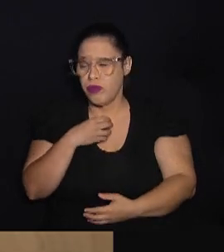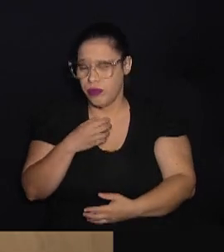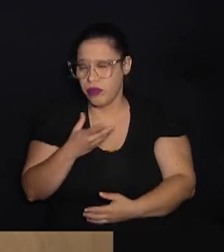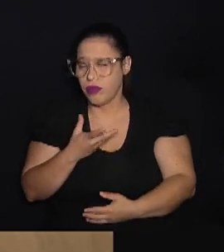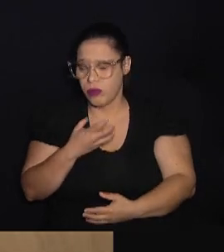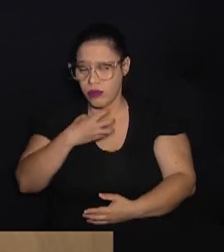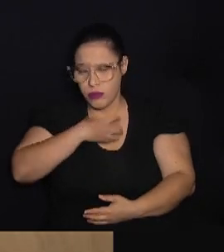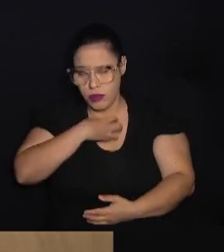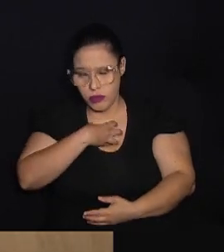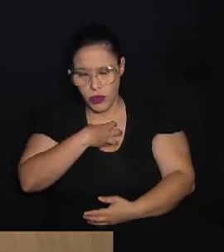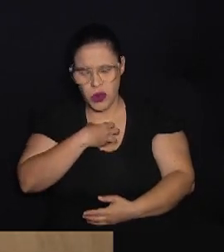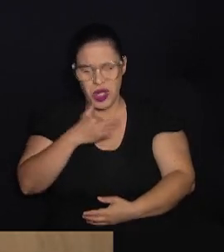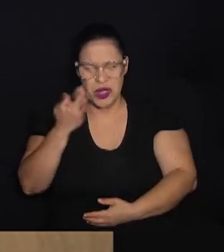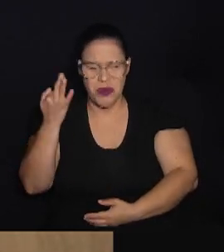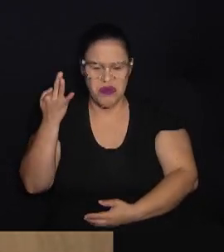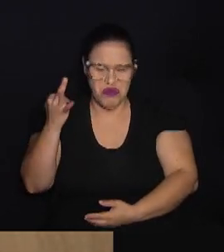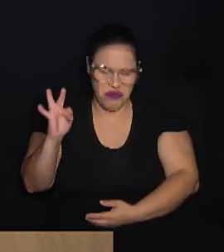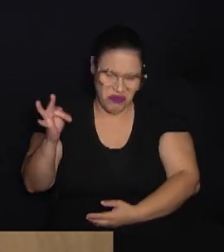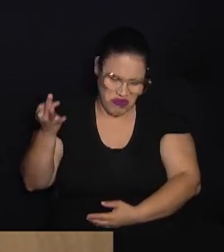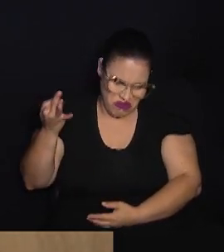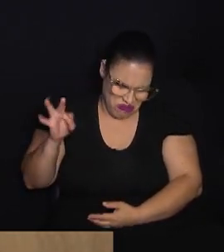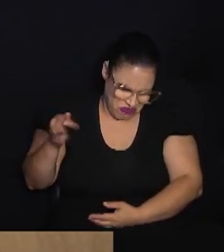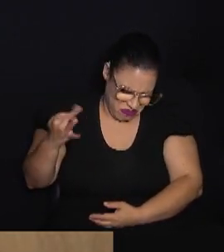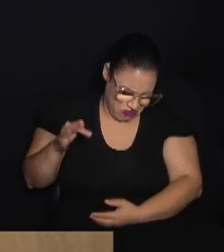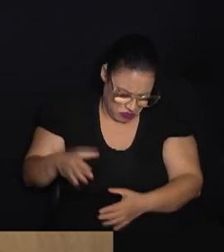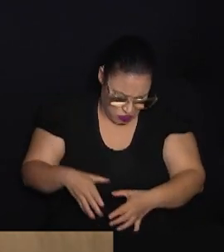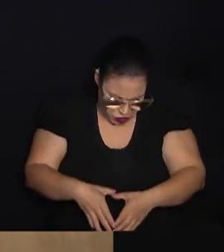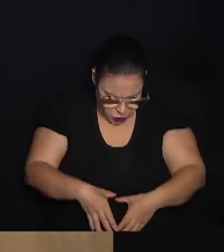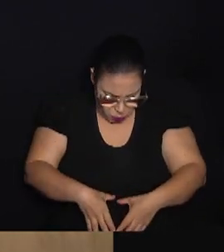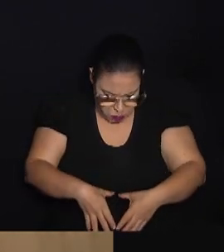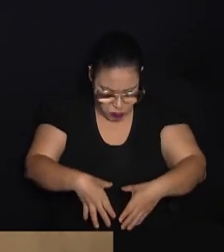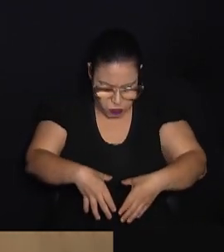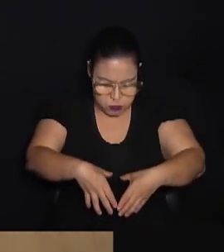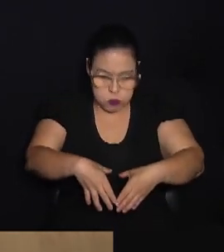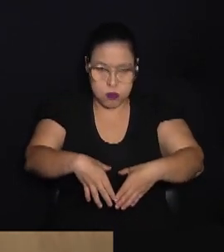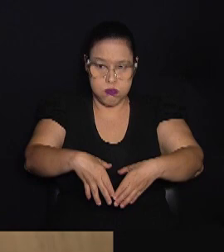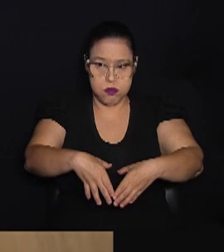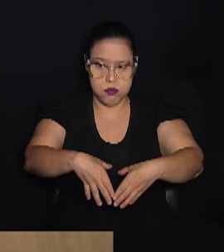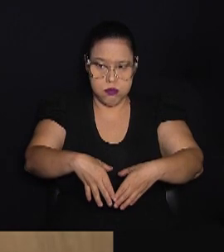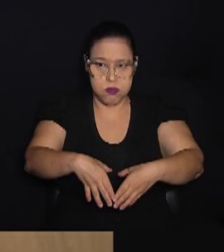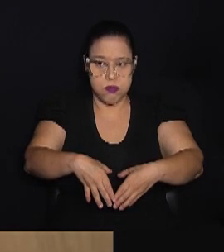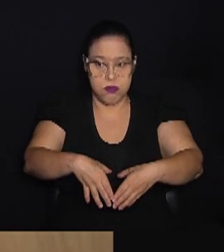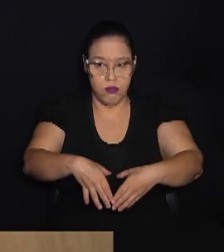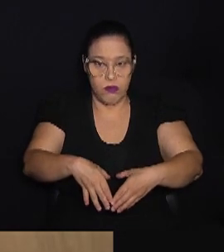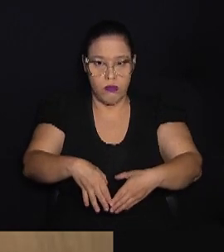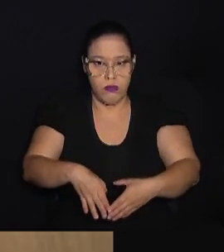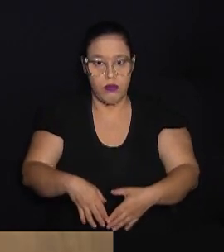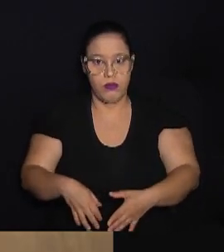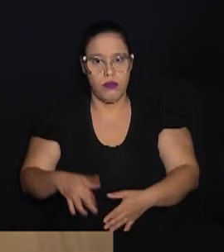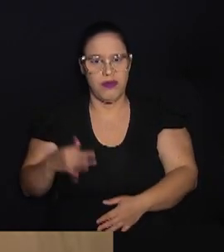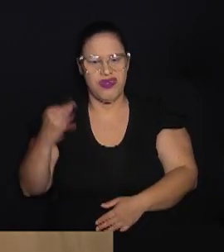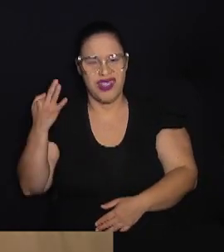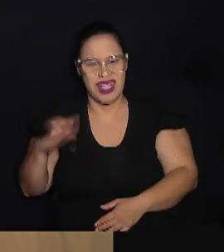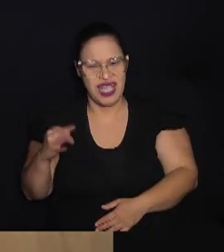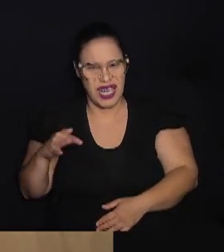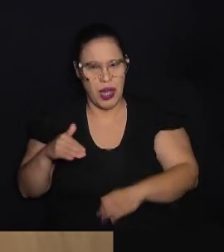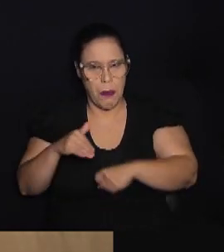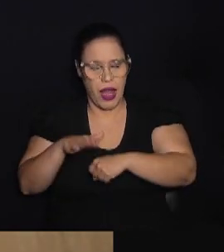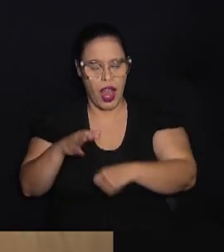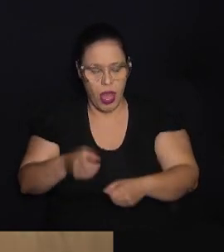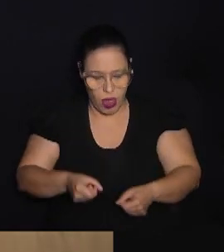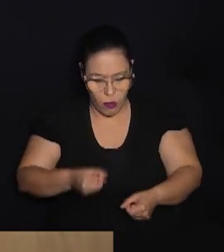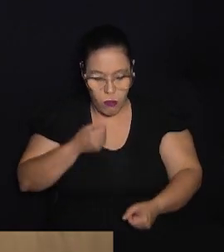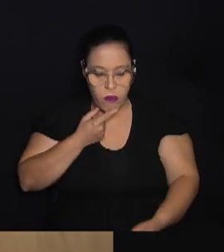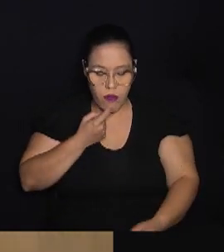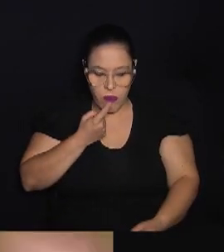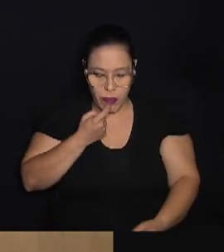tem sintomas de dor, né, um aumento de volume abdominal, sintomas mais do que sangramento,